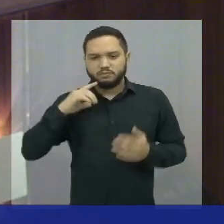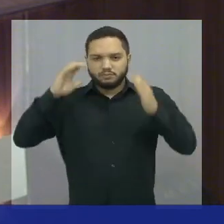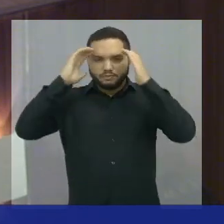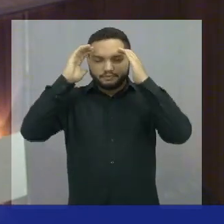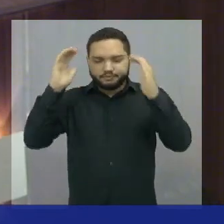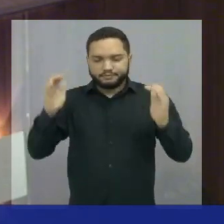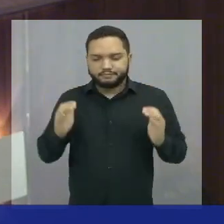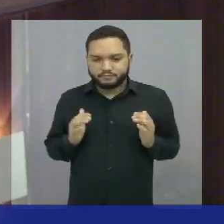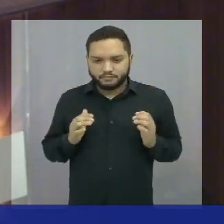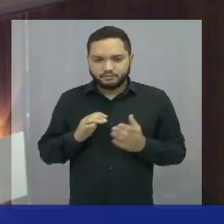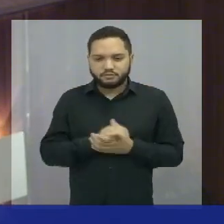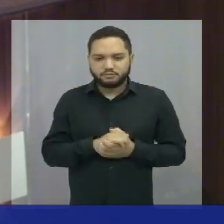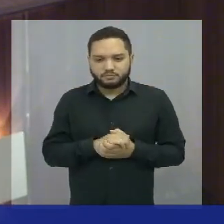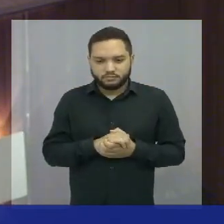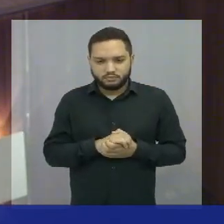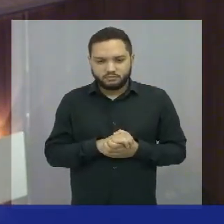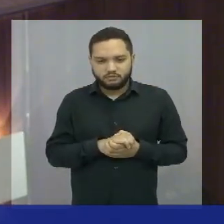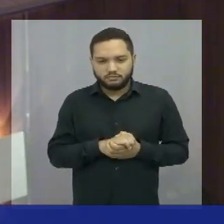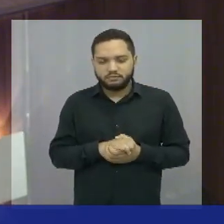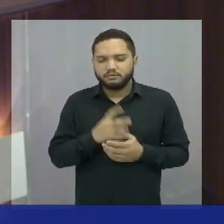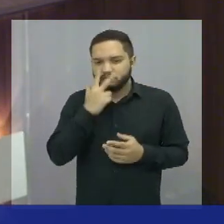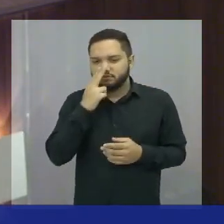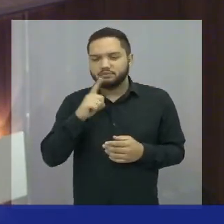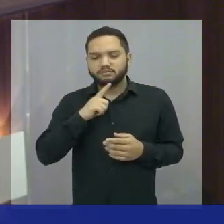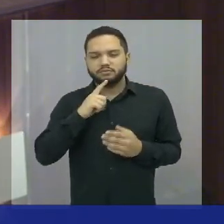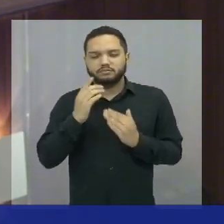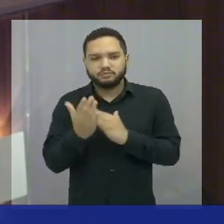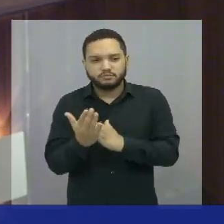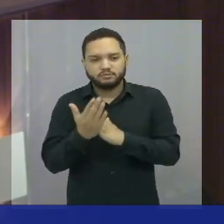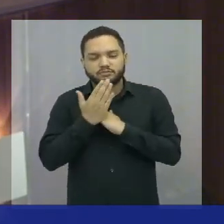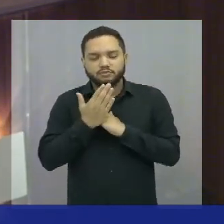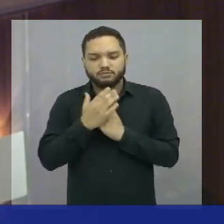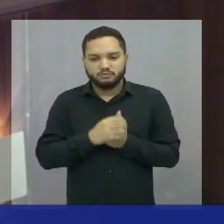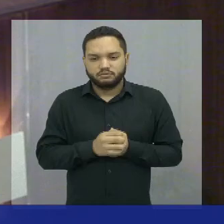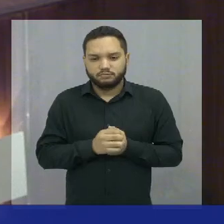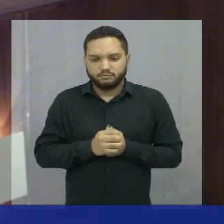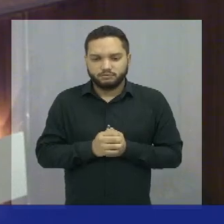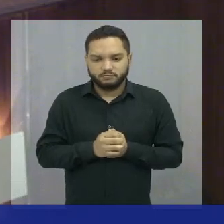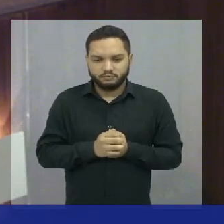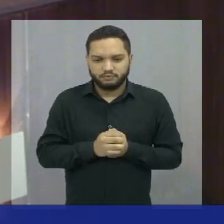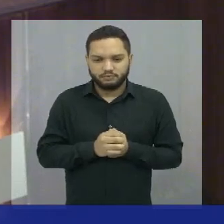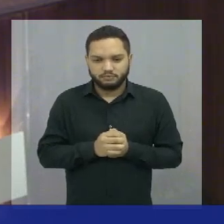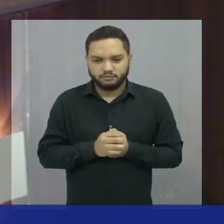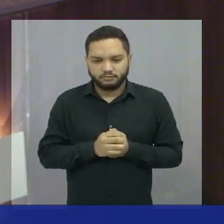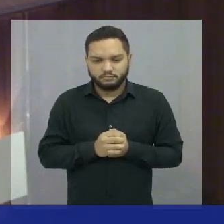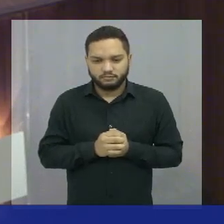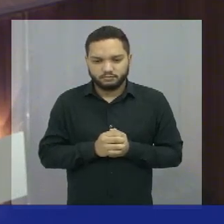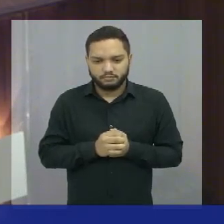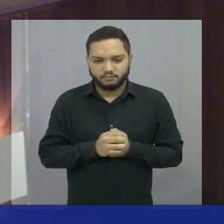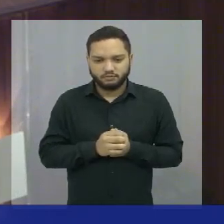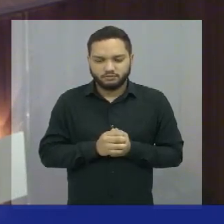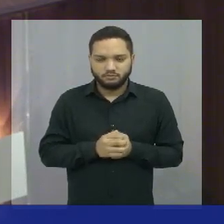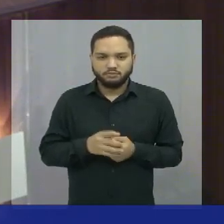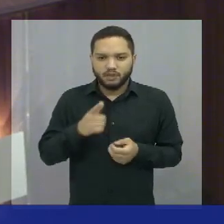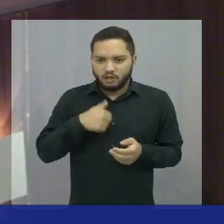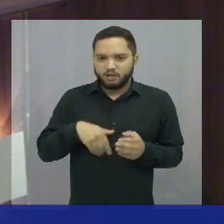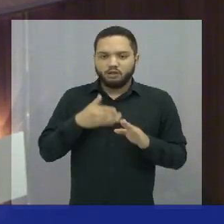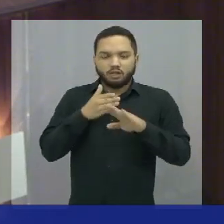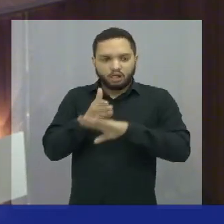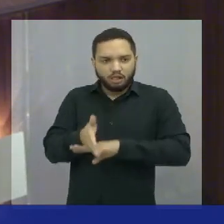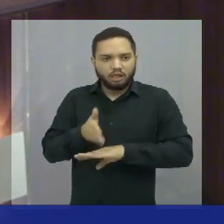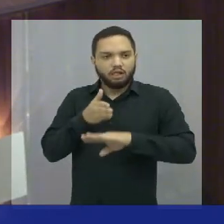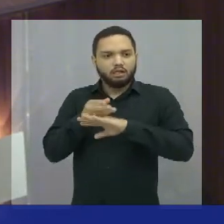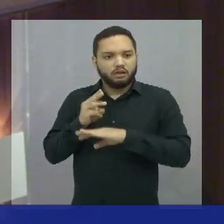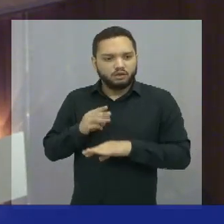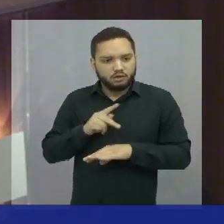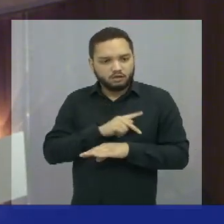gente recebe a mão no ombro. Mas nem sempre a gente pode clonar vocês, para ir todo